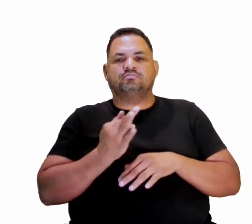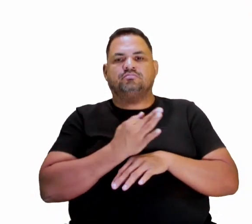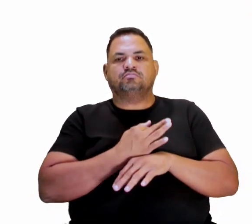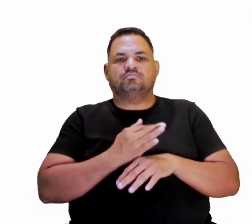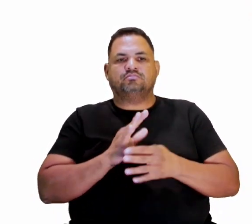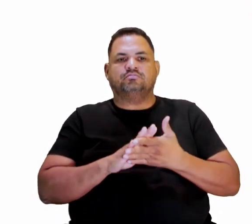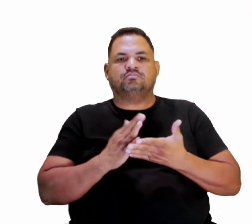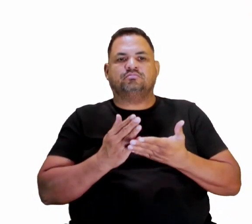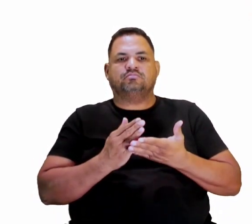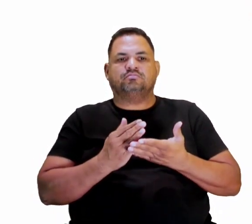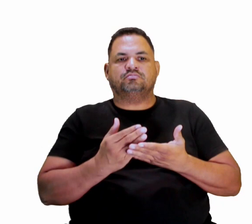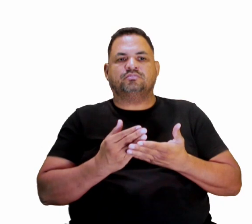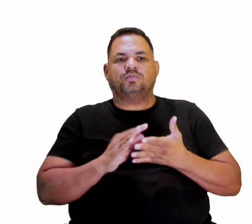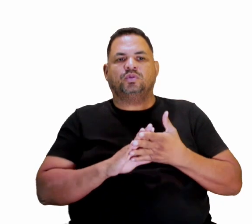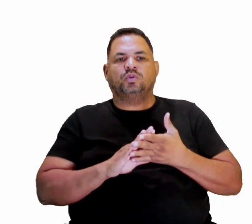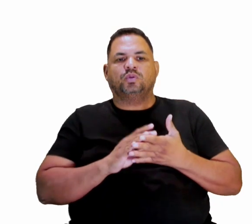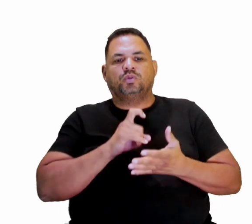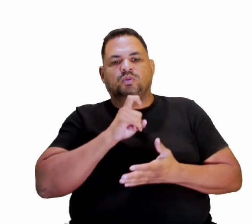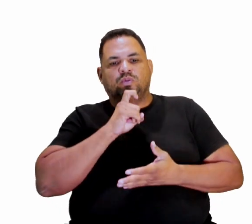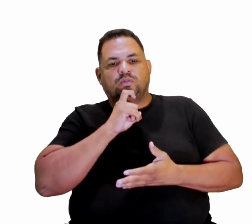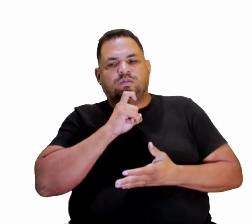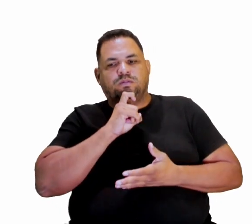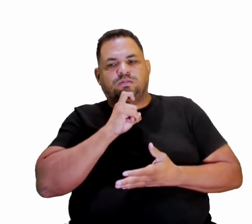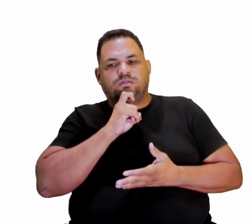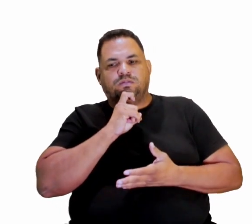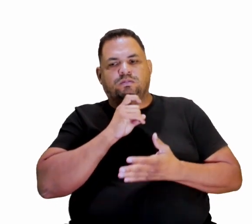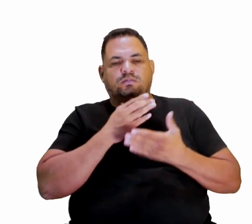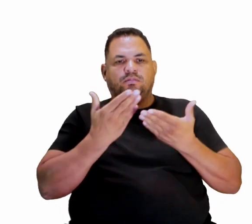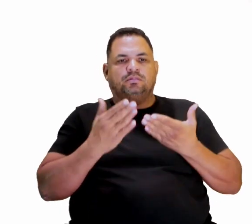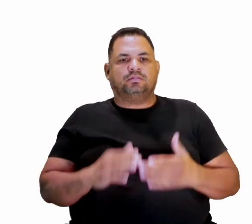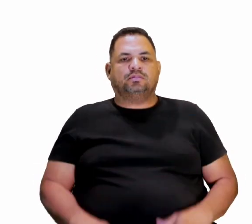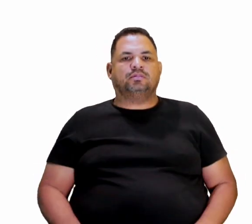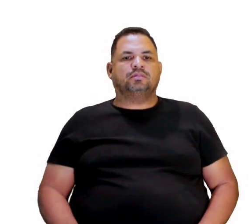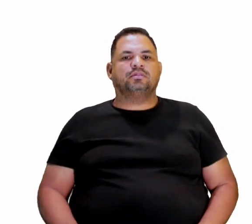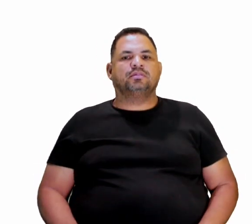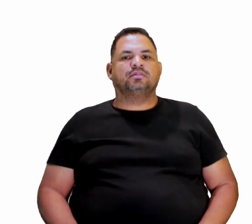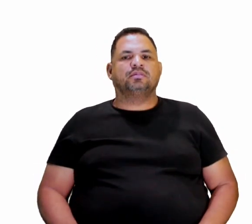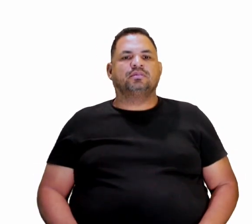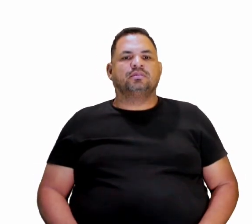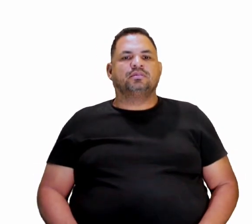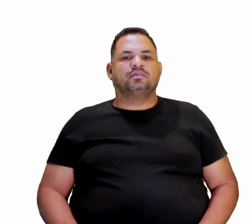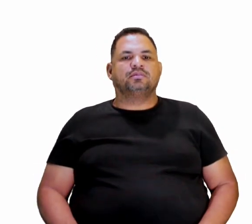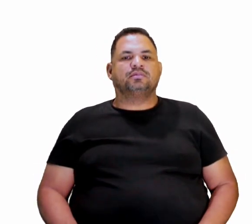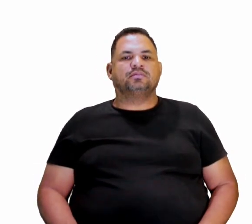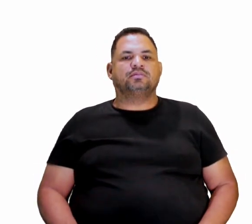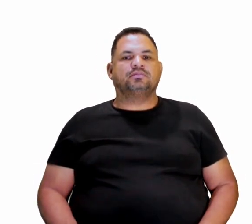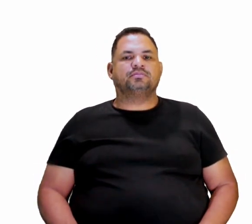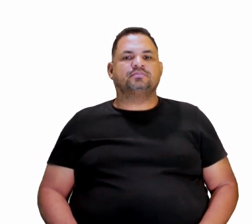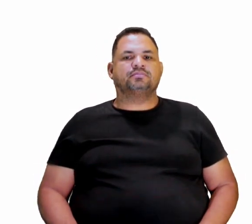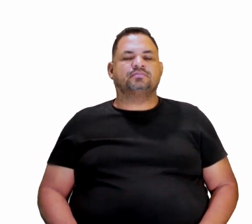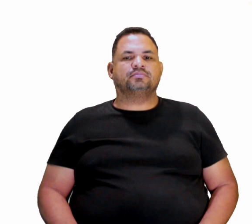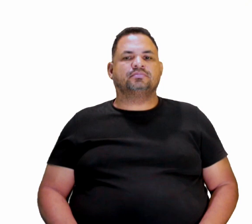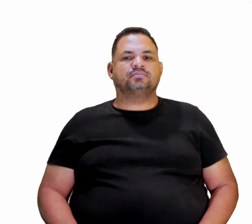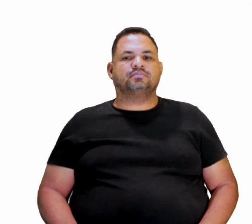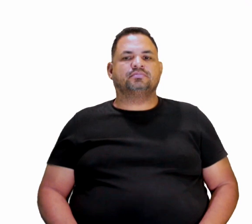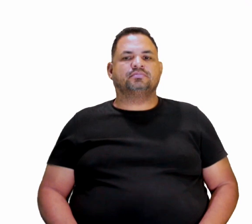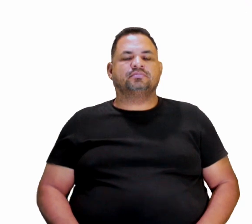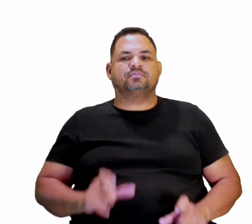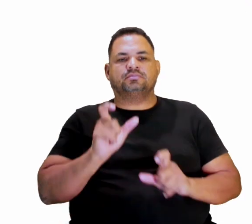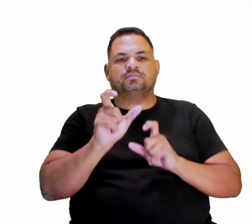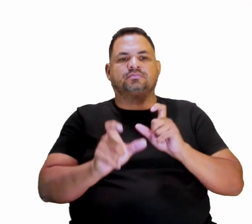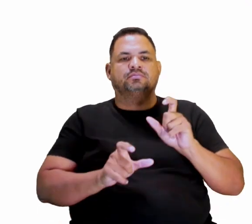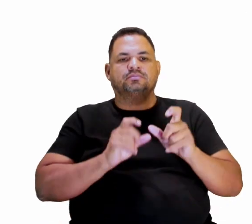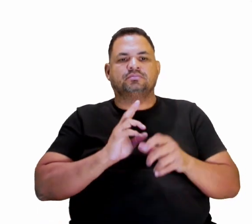na frase people often enjoy traveling abroad during their summer ou winter vacation. O advérbio de